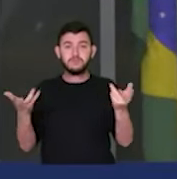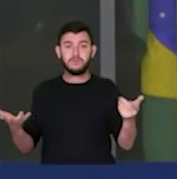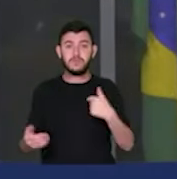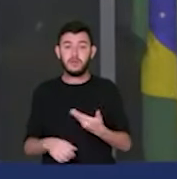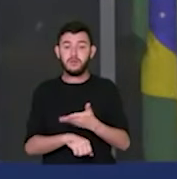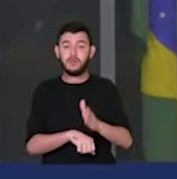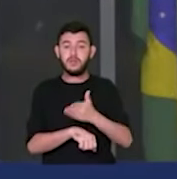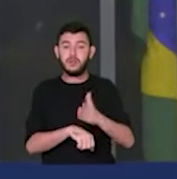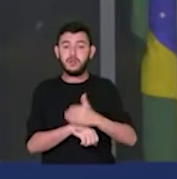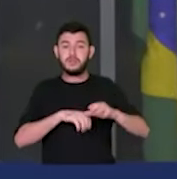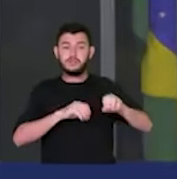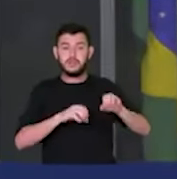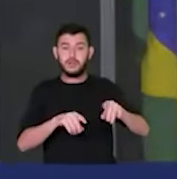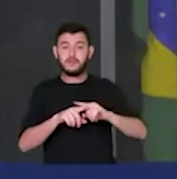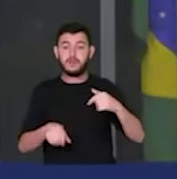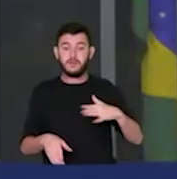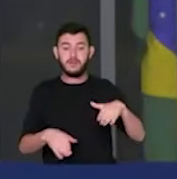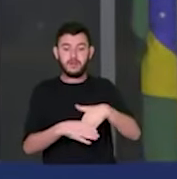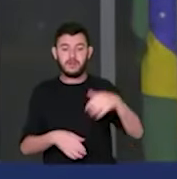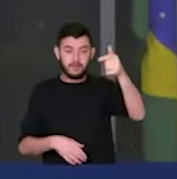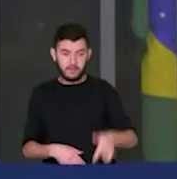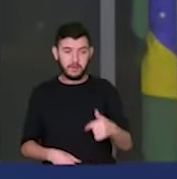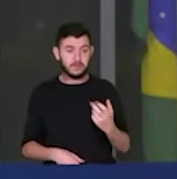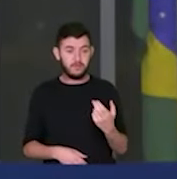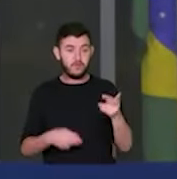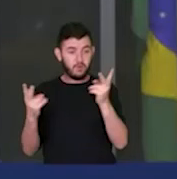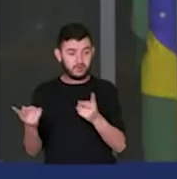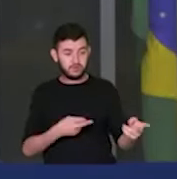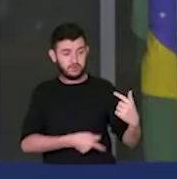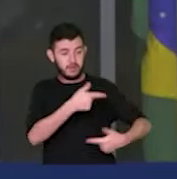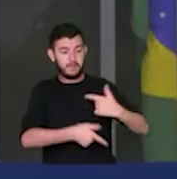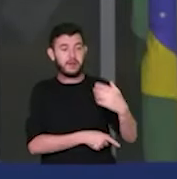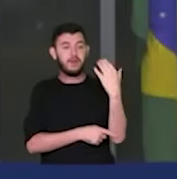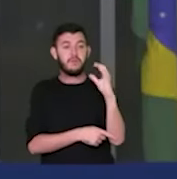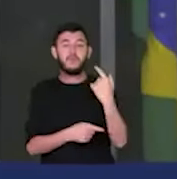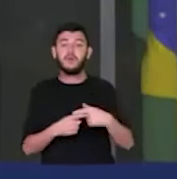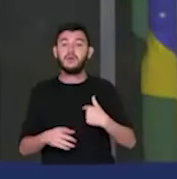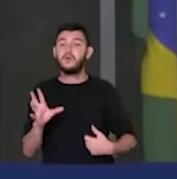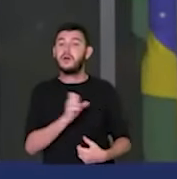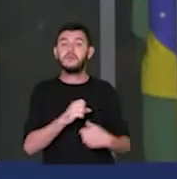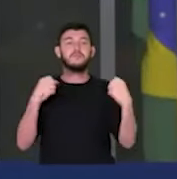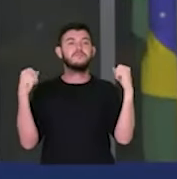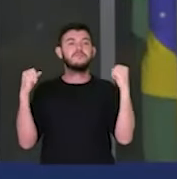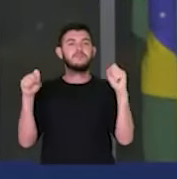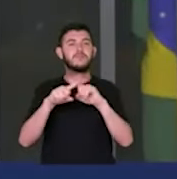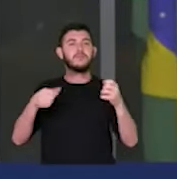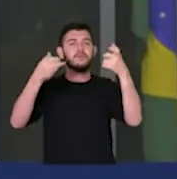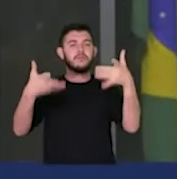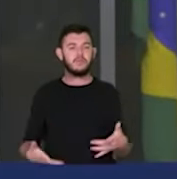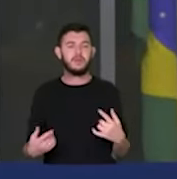caso seja reeleito, estarei novamente em Copacabana, não vou parar, porque eu amo a educação física. E falando